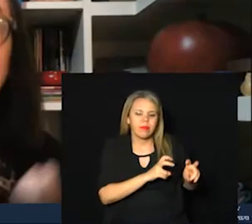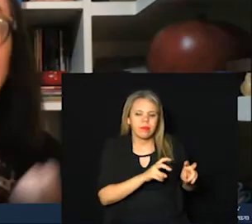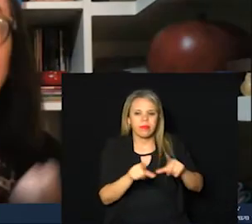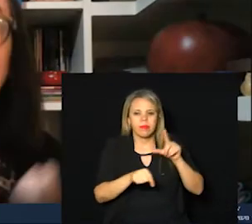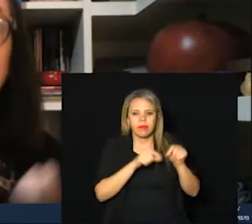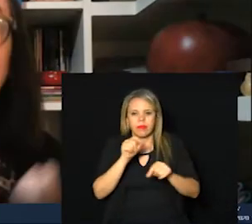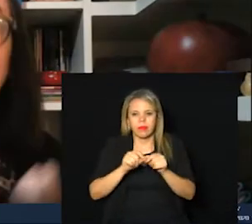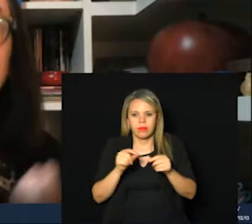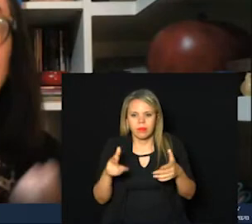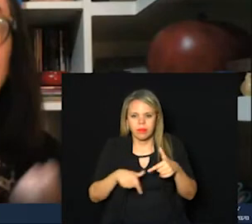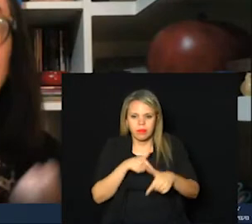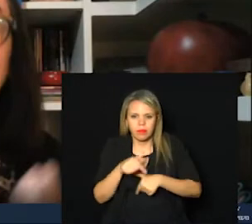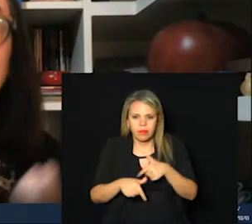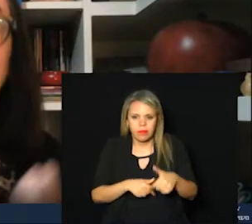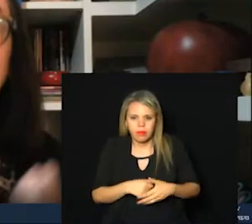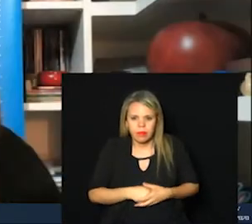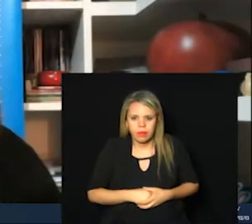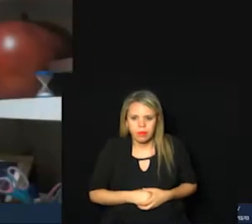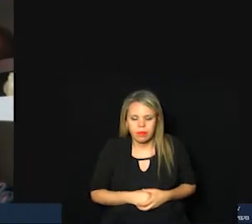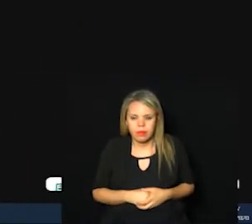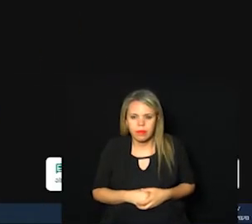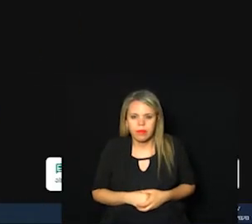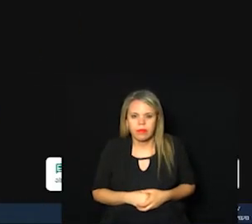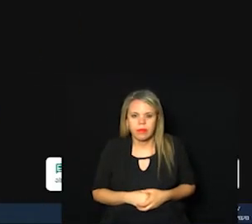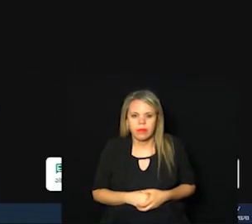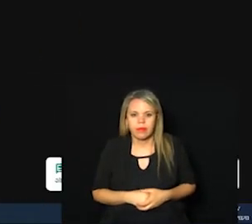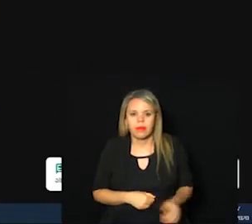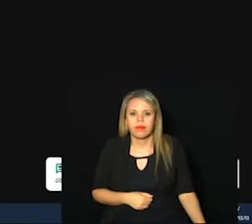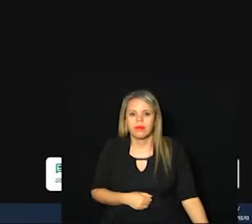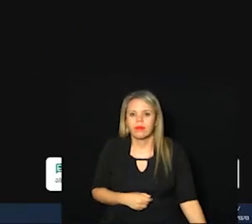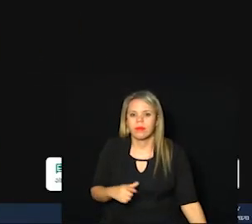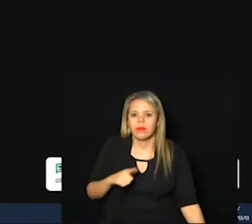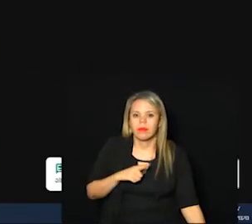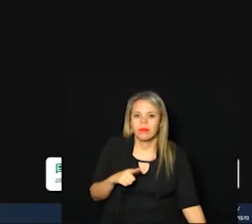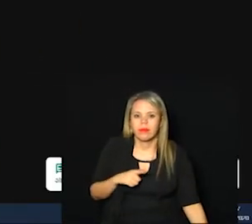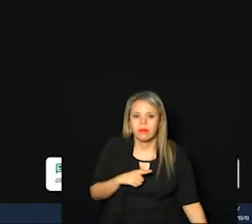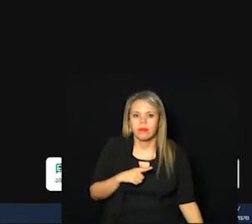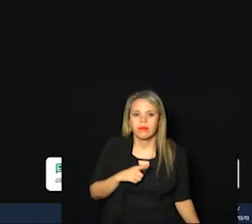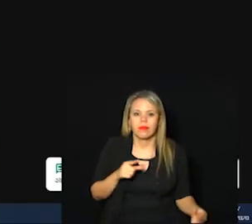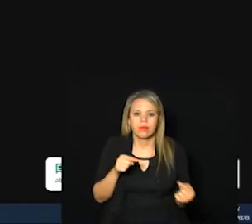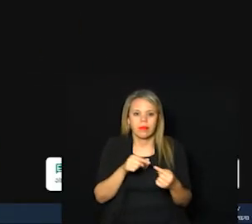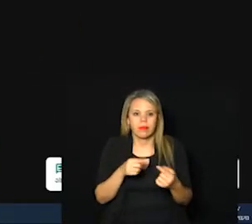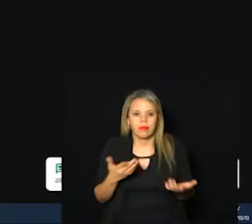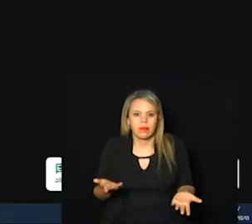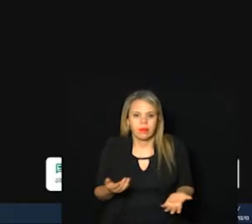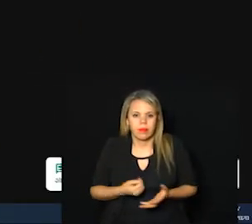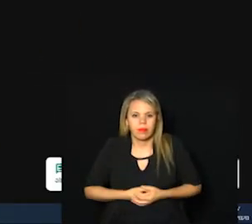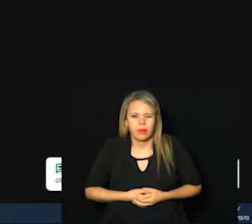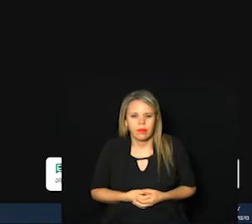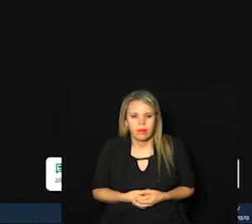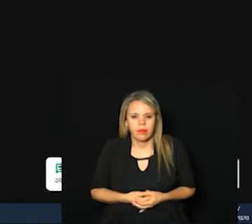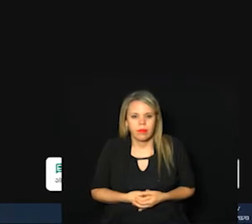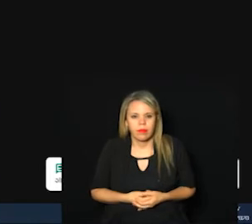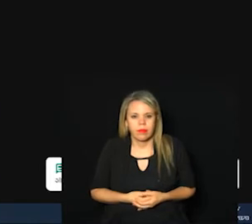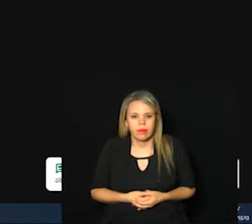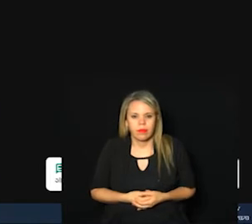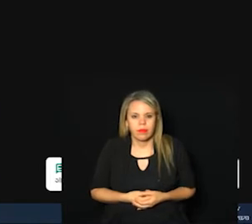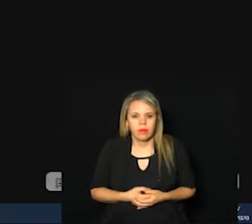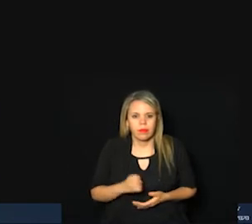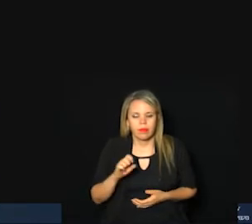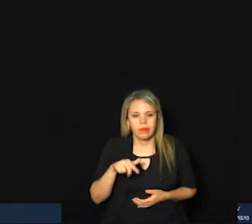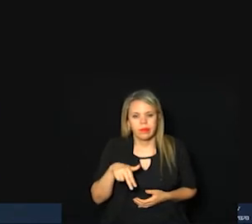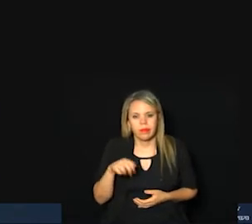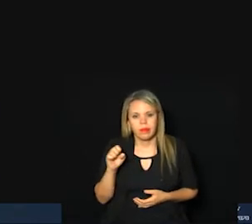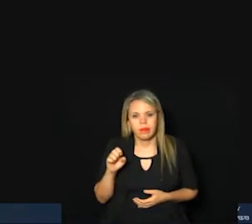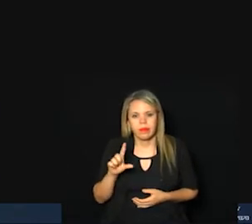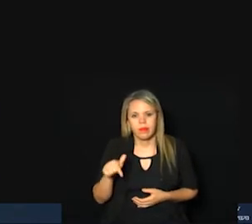escolhe para trabalhar, né, com os quais eu tenho grande afinidade. E Eliane saiu da